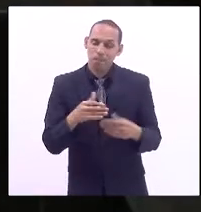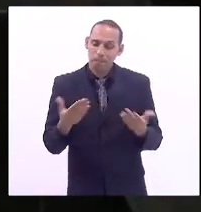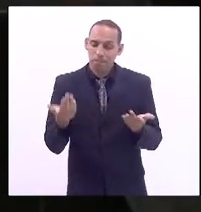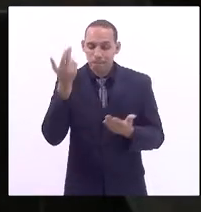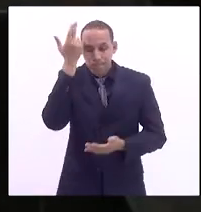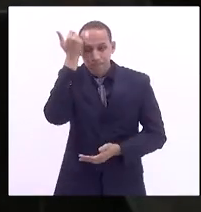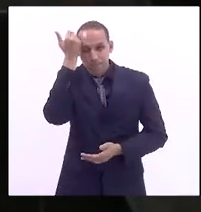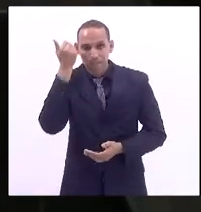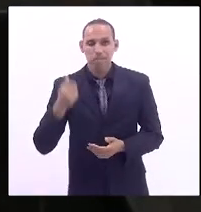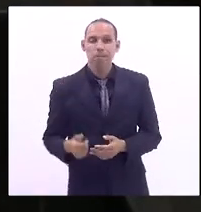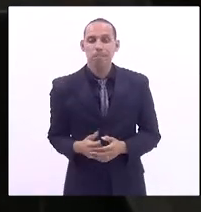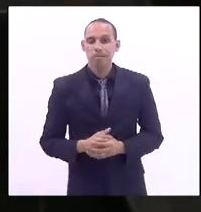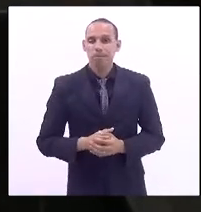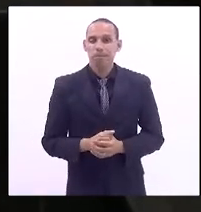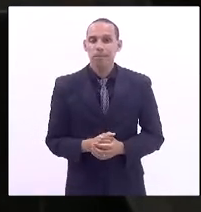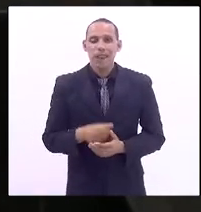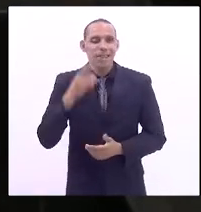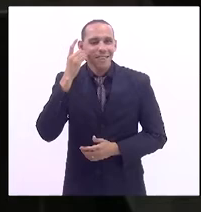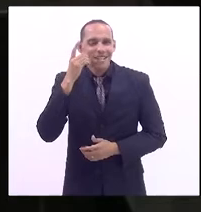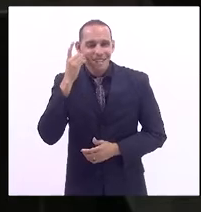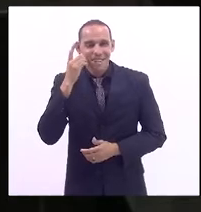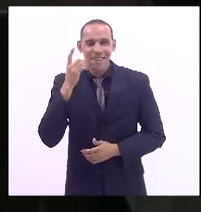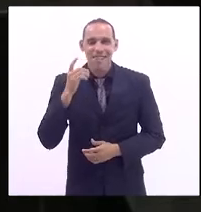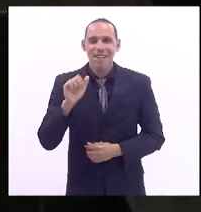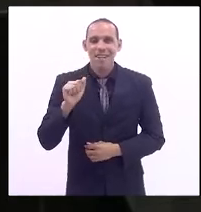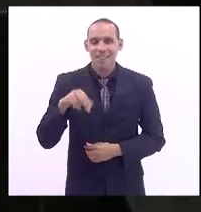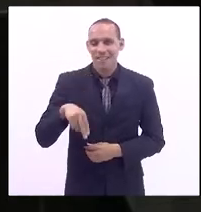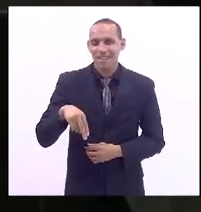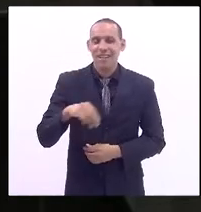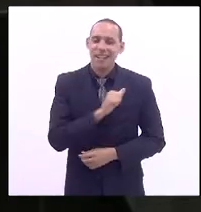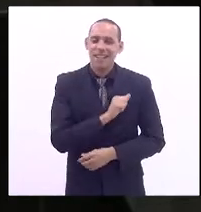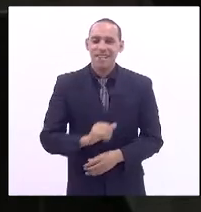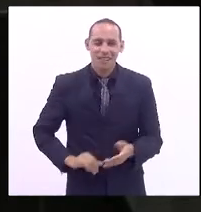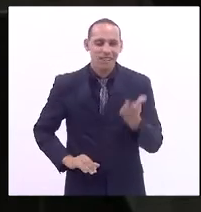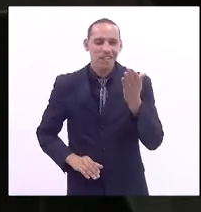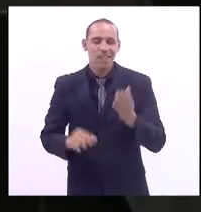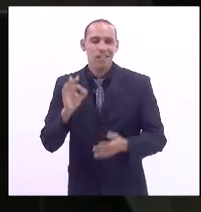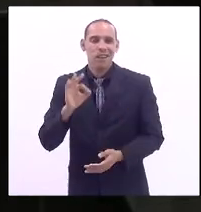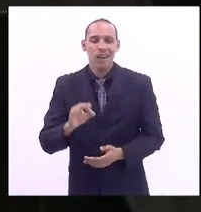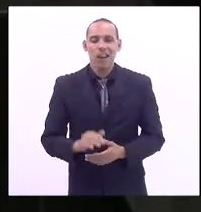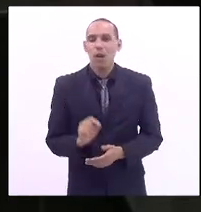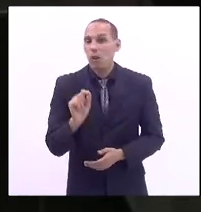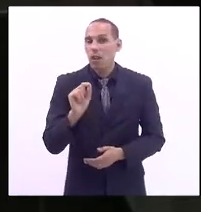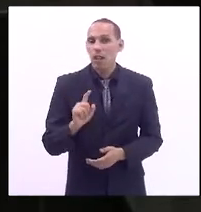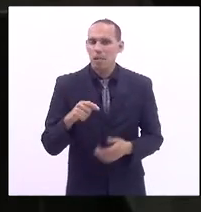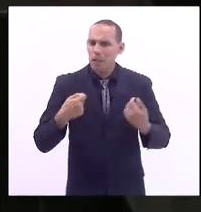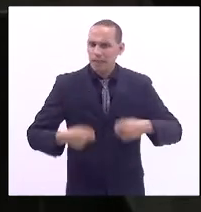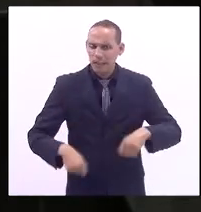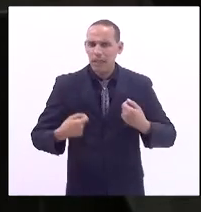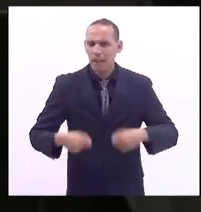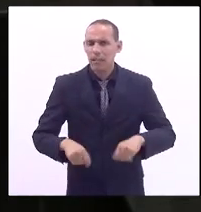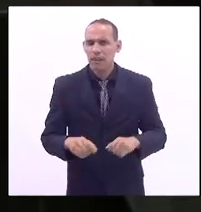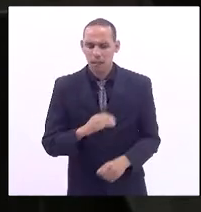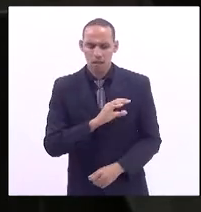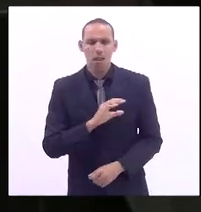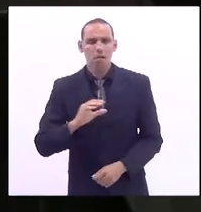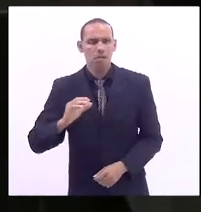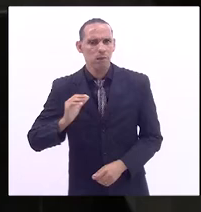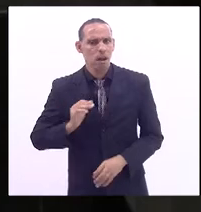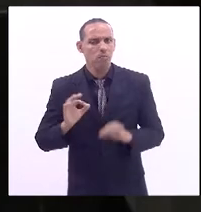Eliomar Coelho Deputado André tem razão e deve ser feito pela comissão